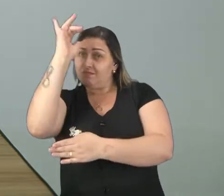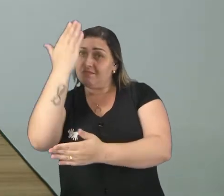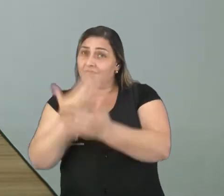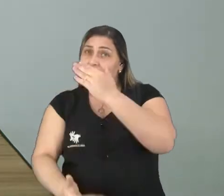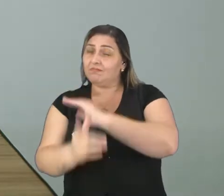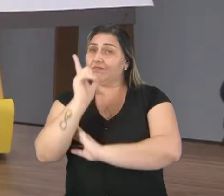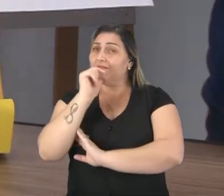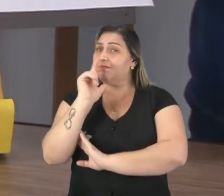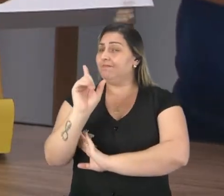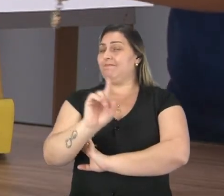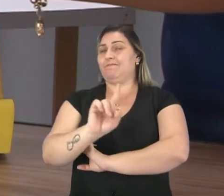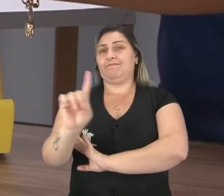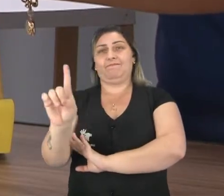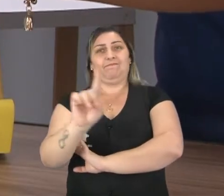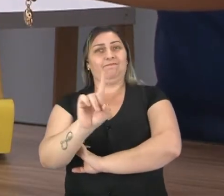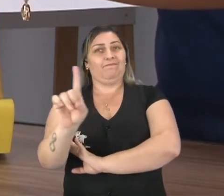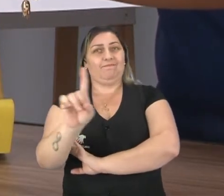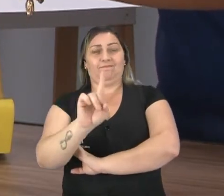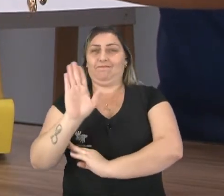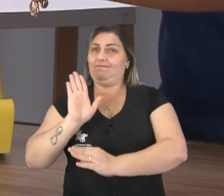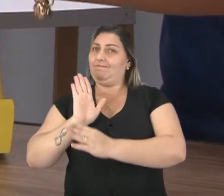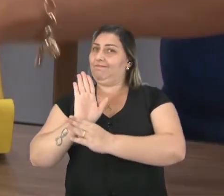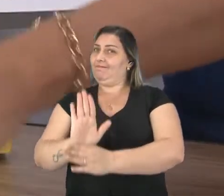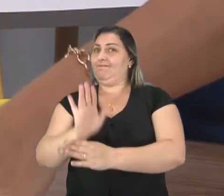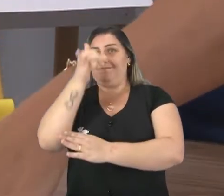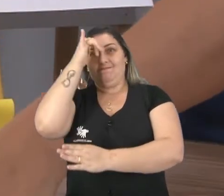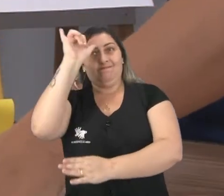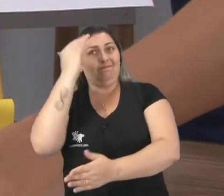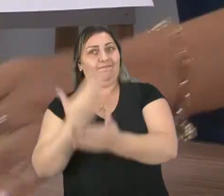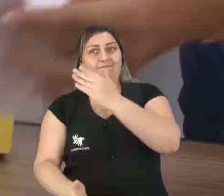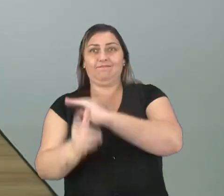ela não ajuda na economia. Muito bem.